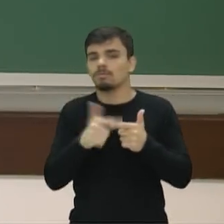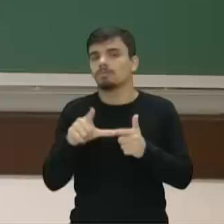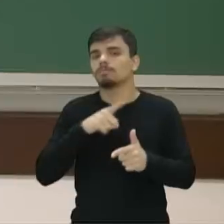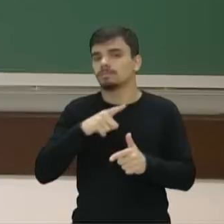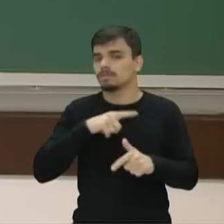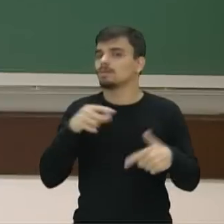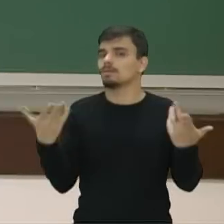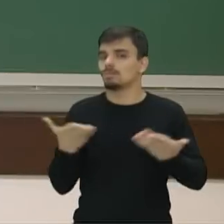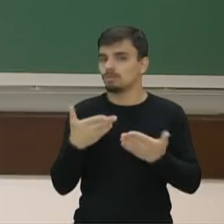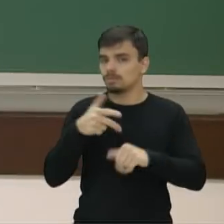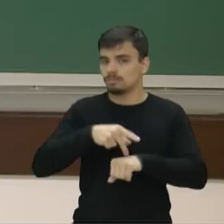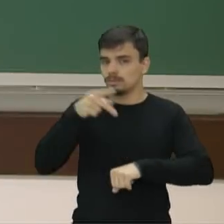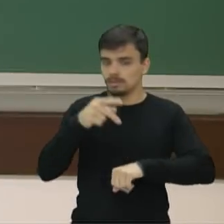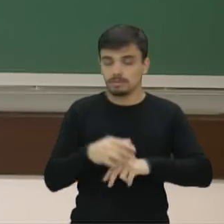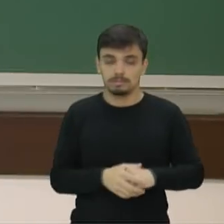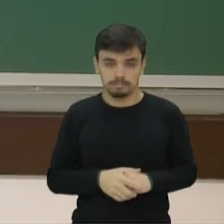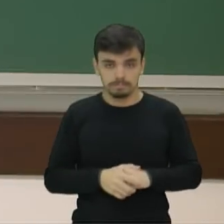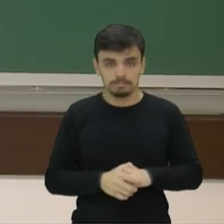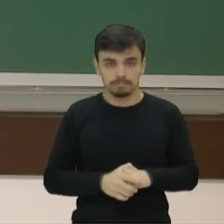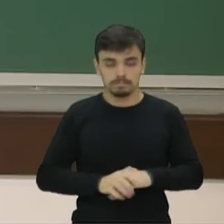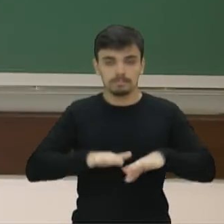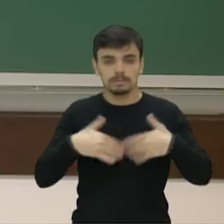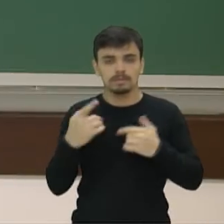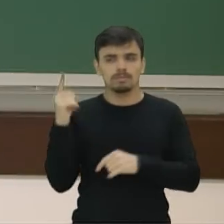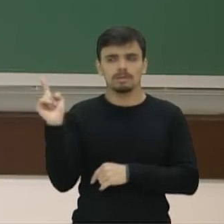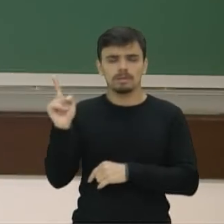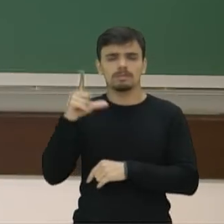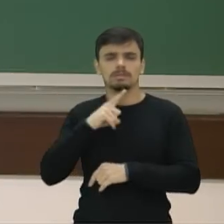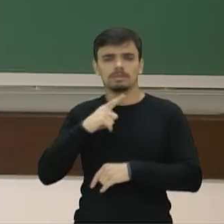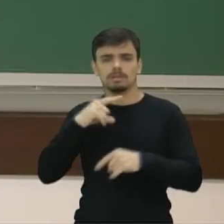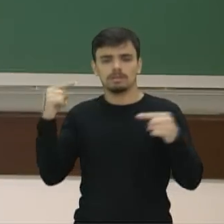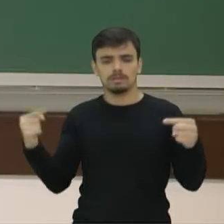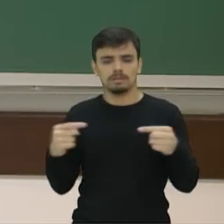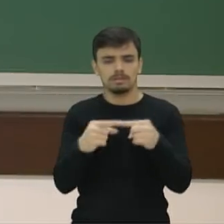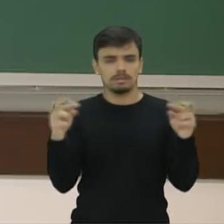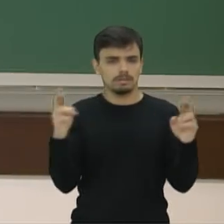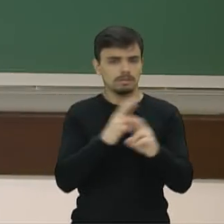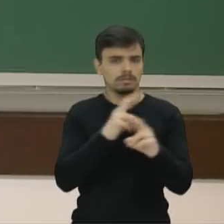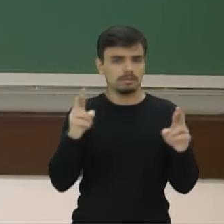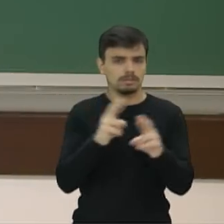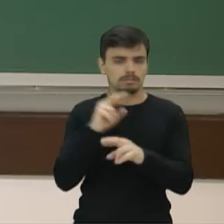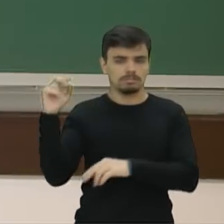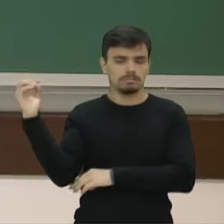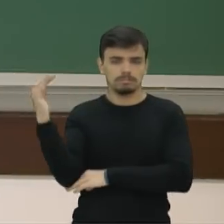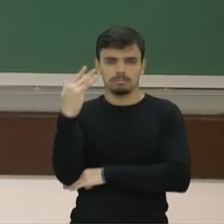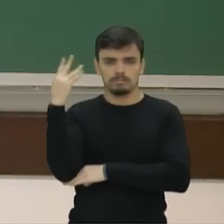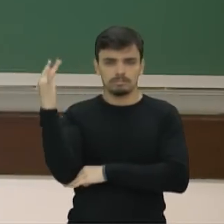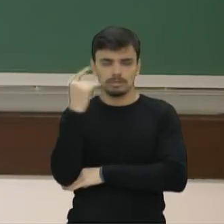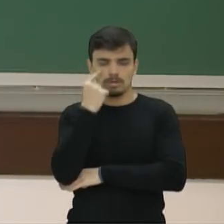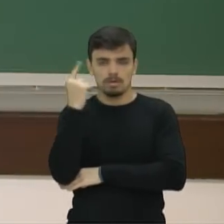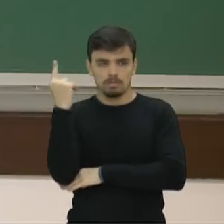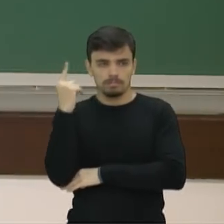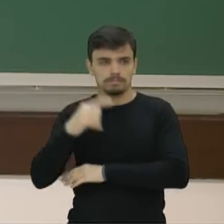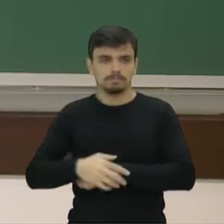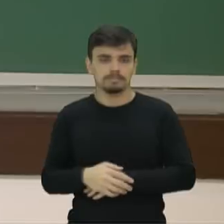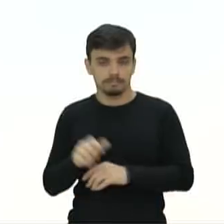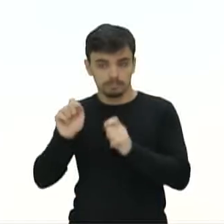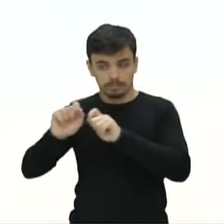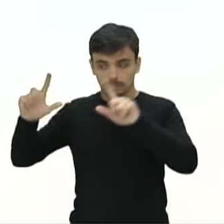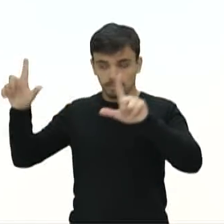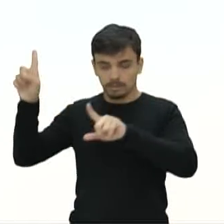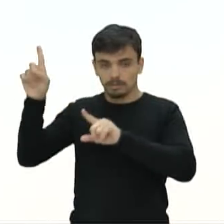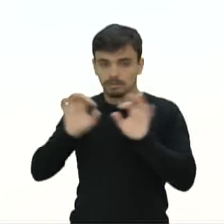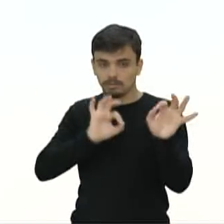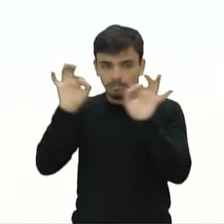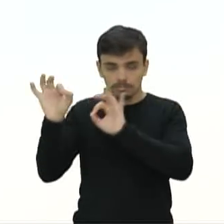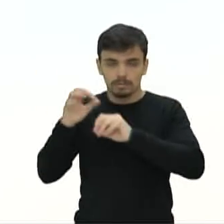nós temos no nosso país. E o assoreamento está diretamente relacionado à mata ciliar. Olha lá na tela agora, para a gente